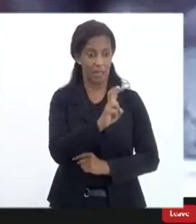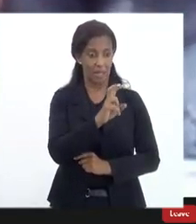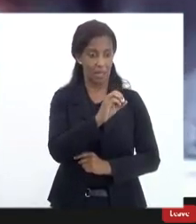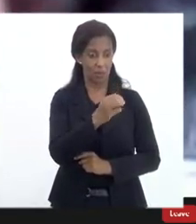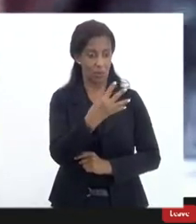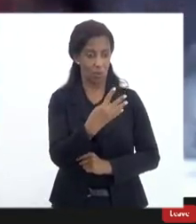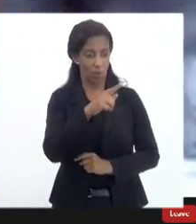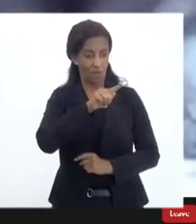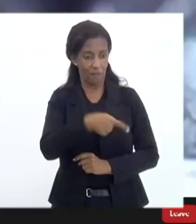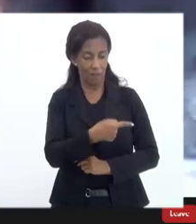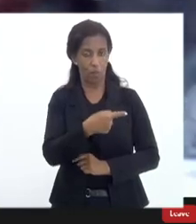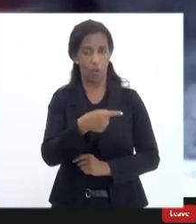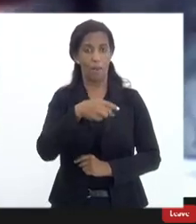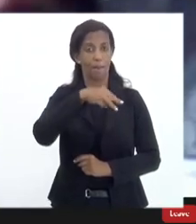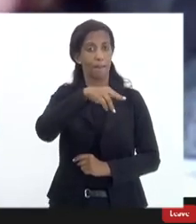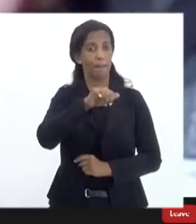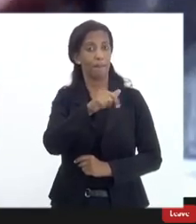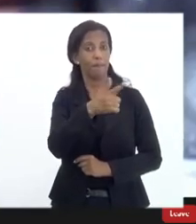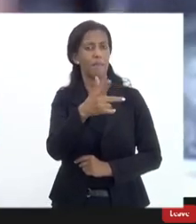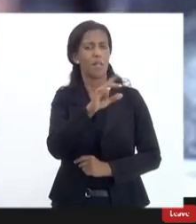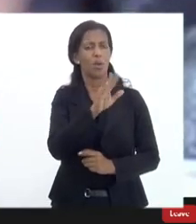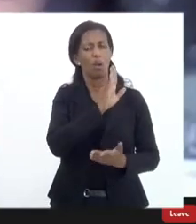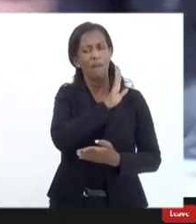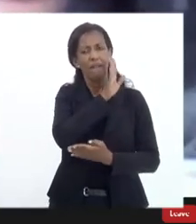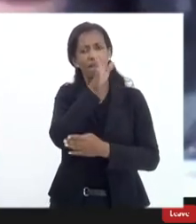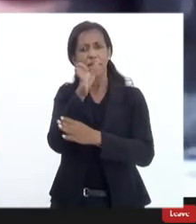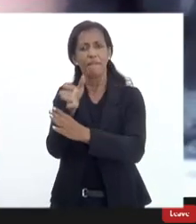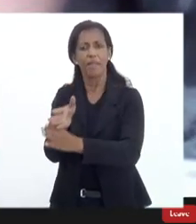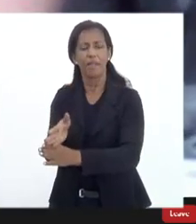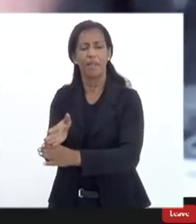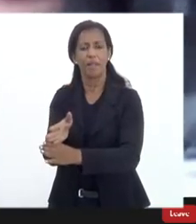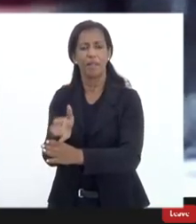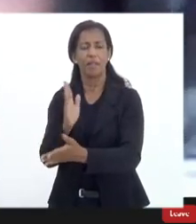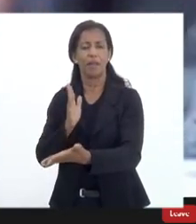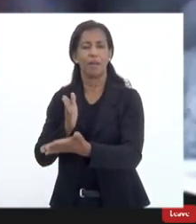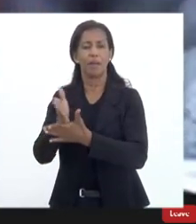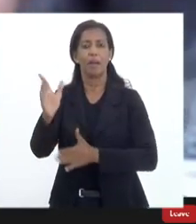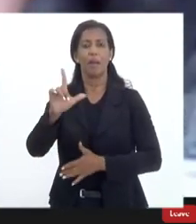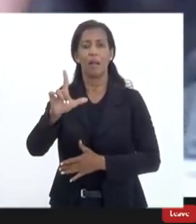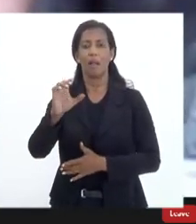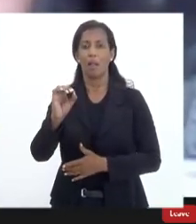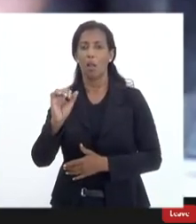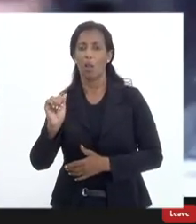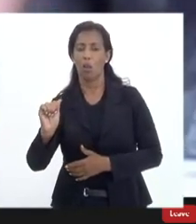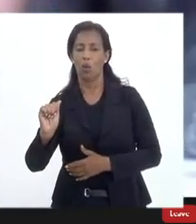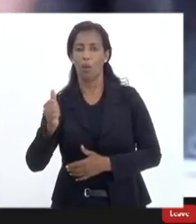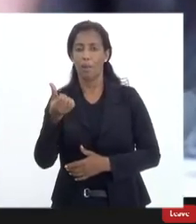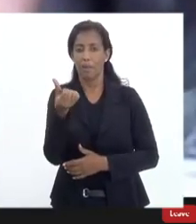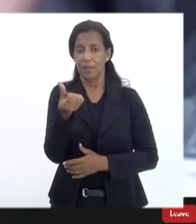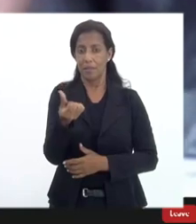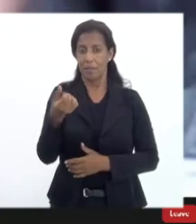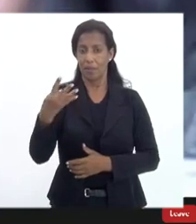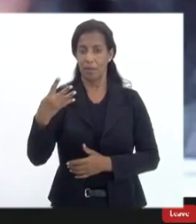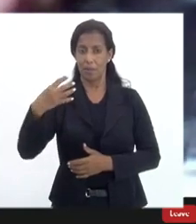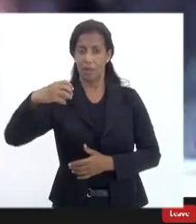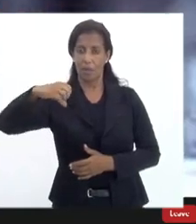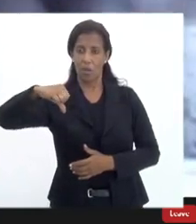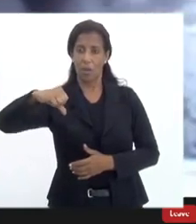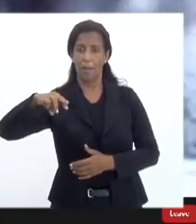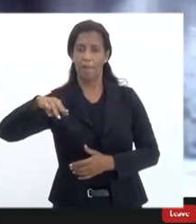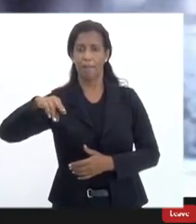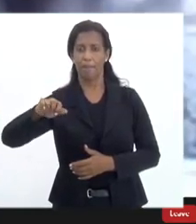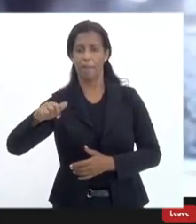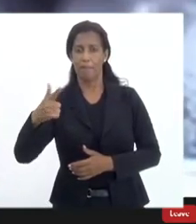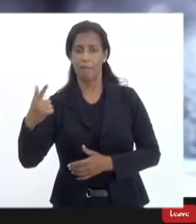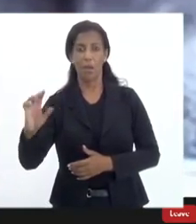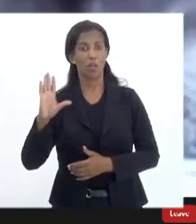504,9 milhões previstos para a finalidade no orçamento inicial aprovado na LOA, para 649 milhões